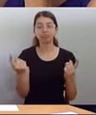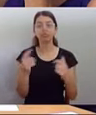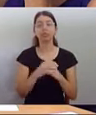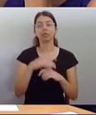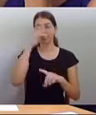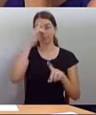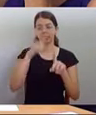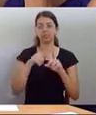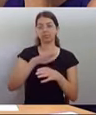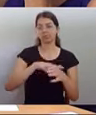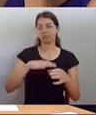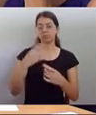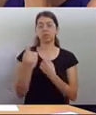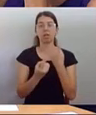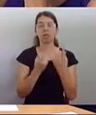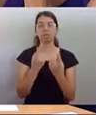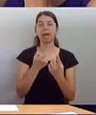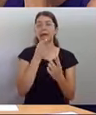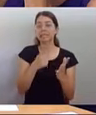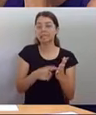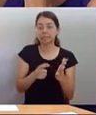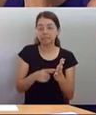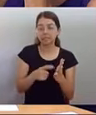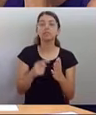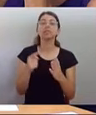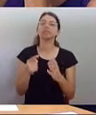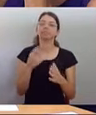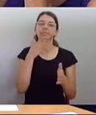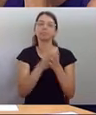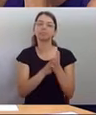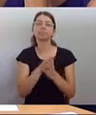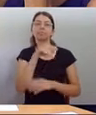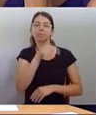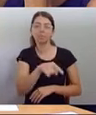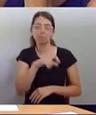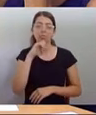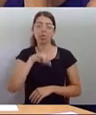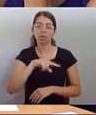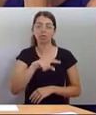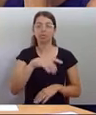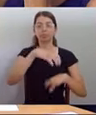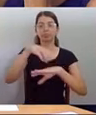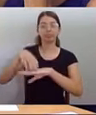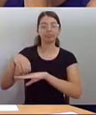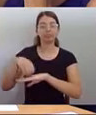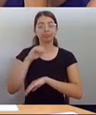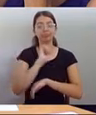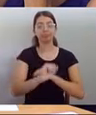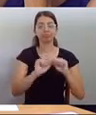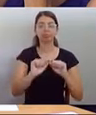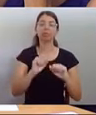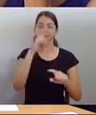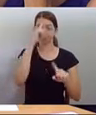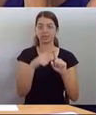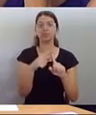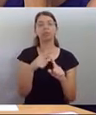considerasse necessária, poderem acorrer a locais designados e preparados para esse efeito de